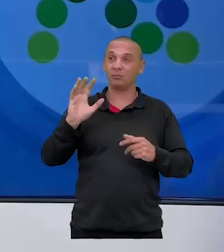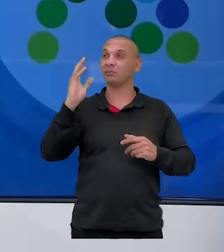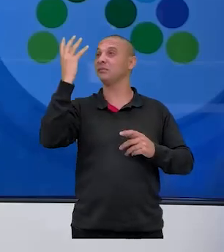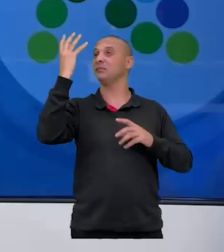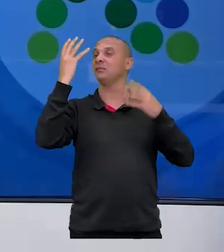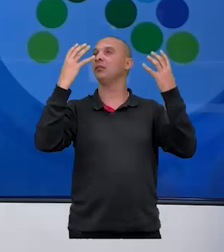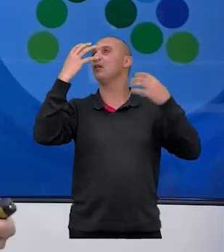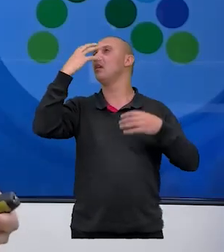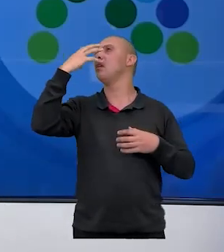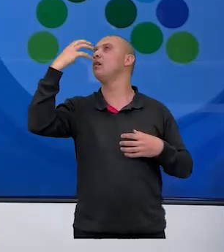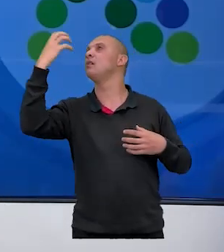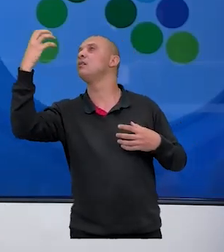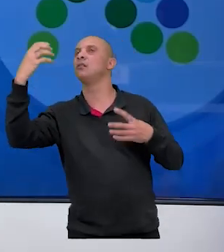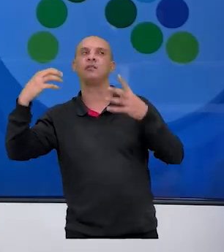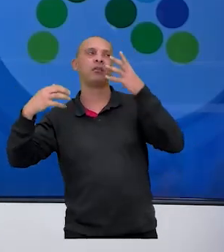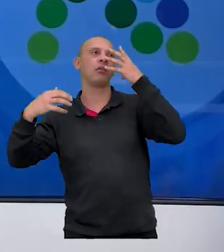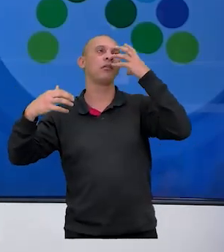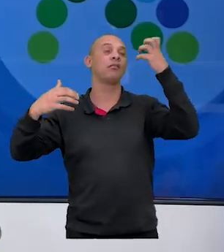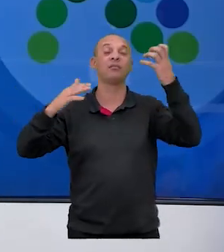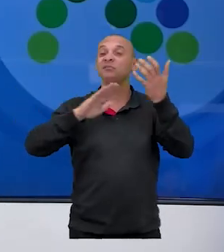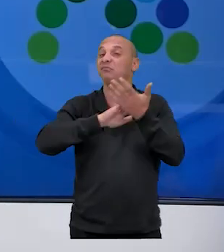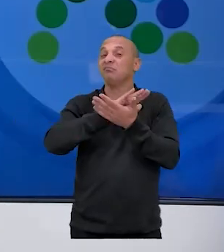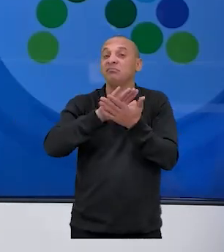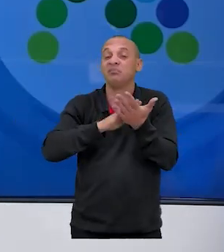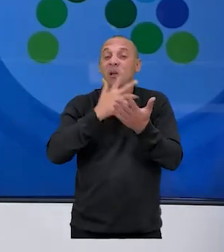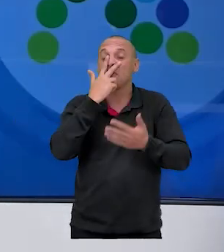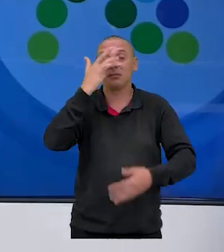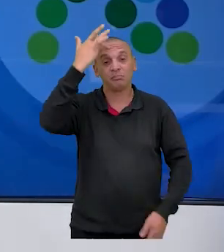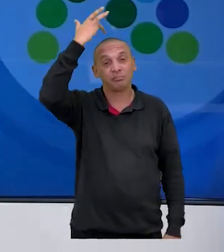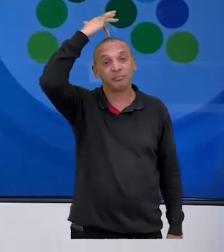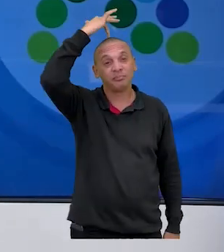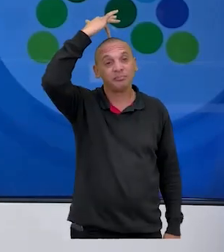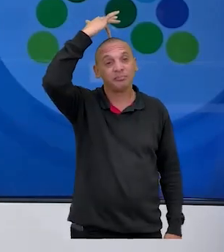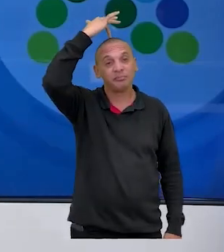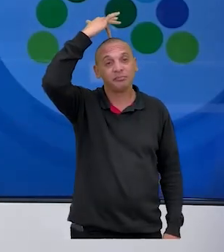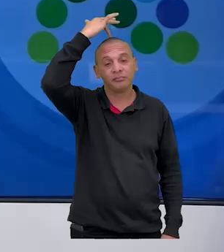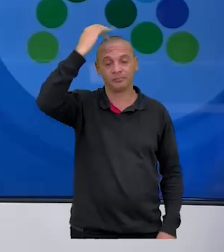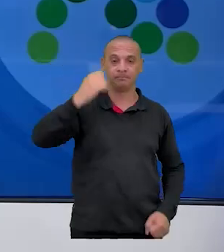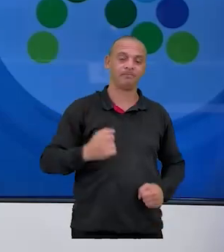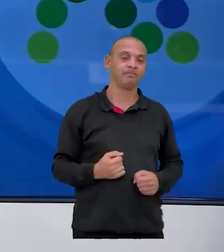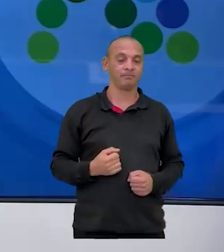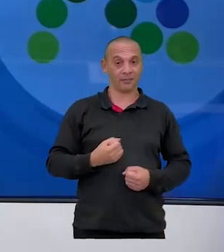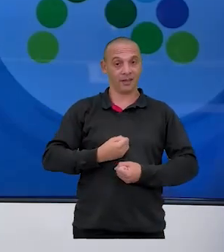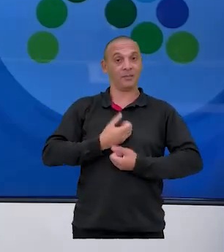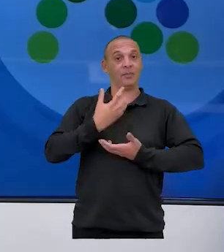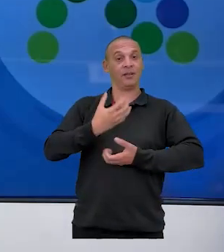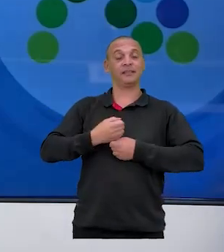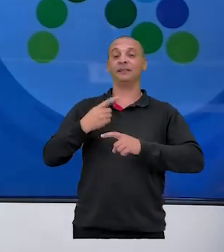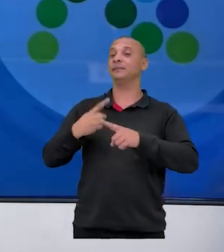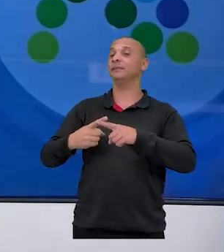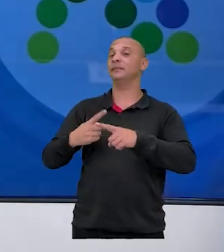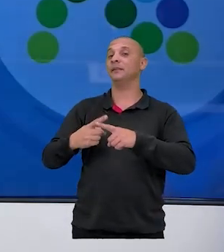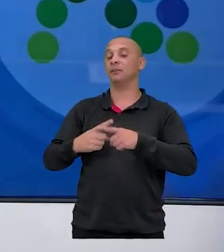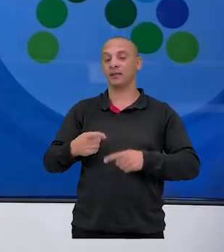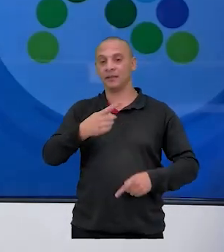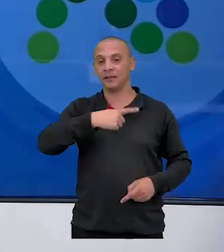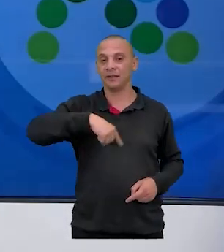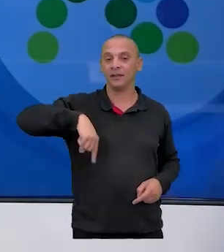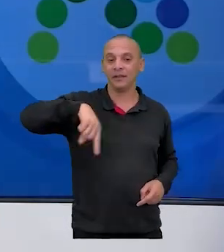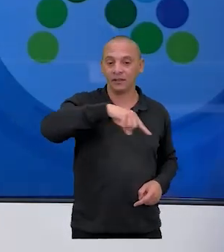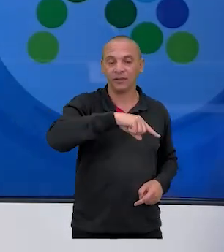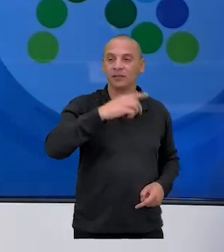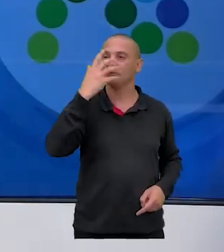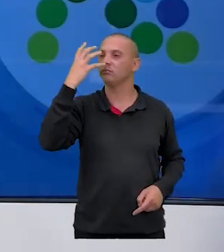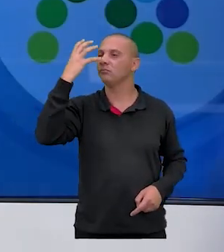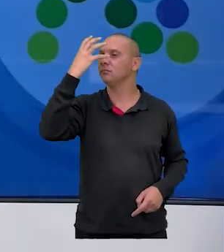menos encantamento, a gente se encanta menos com o mundo. Aí, para que serve a poesia? Aí, na minha opinião, para isso, professora